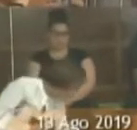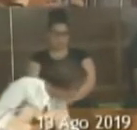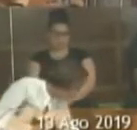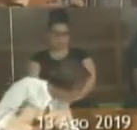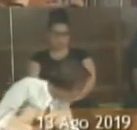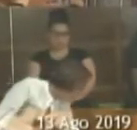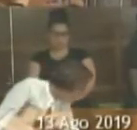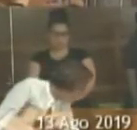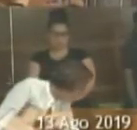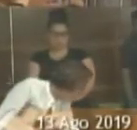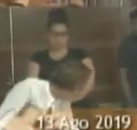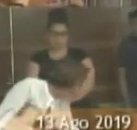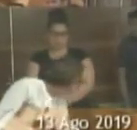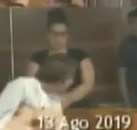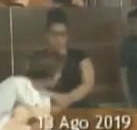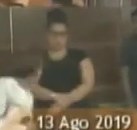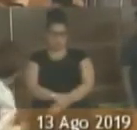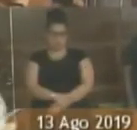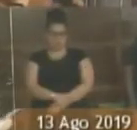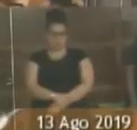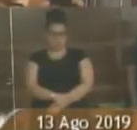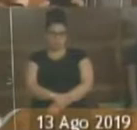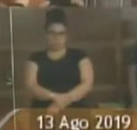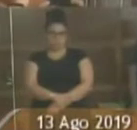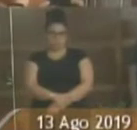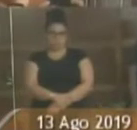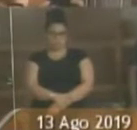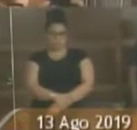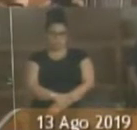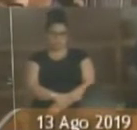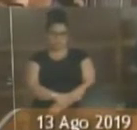Só botar em votação. Você já leu a moção? Já.